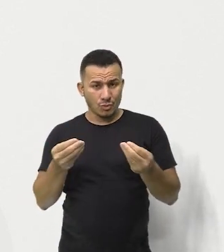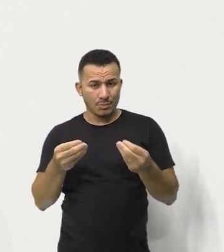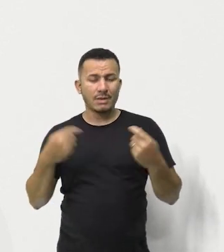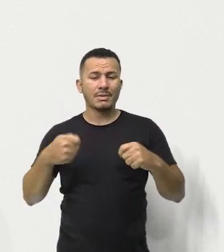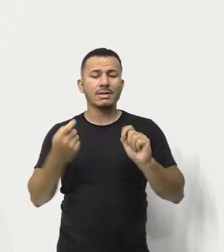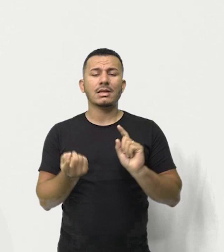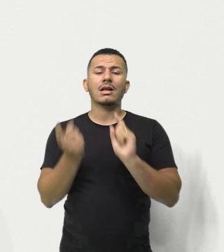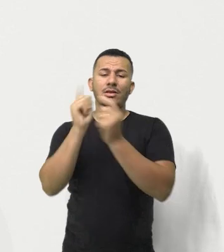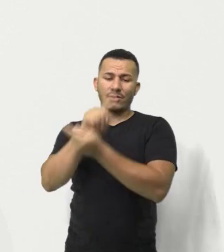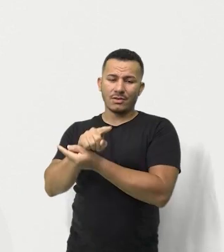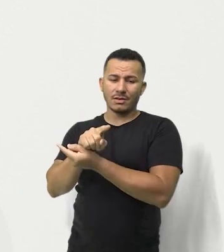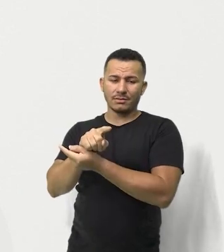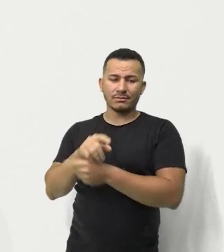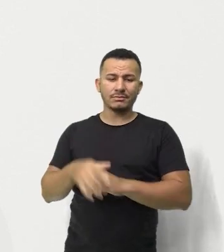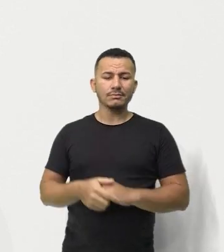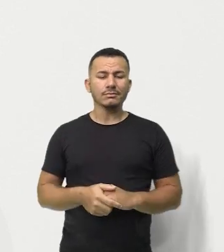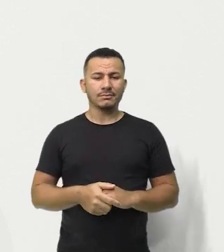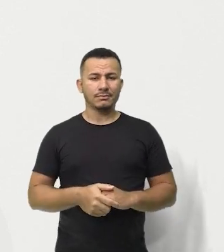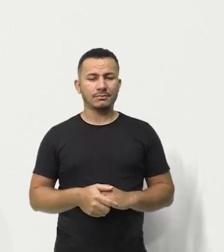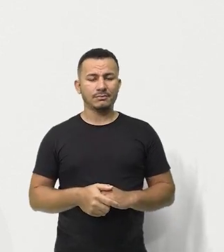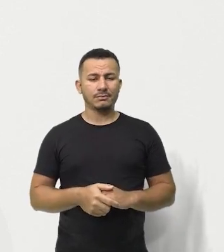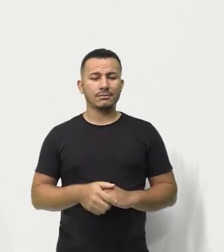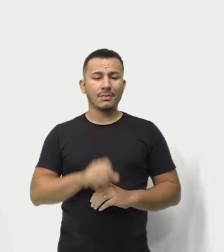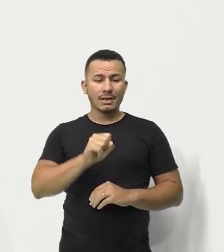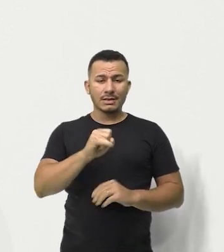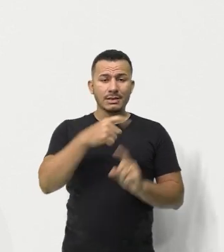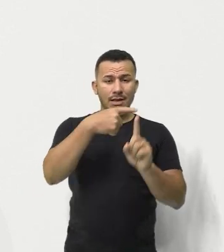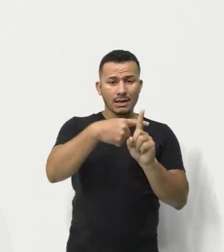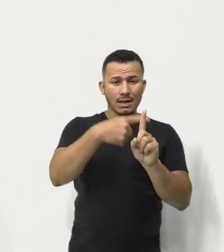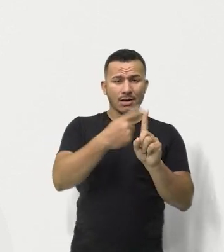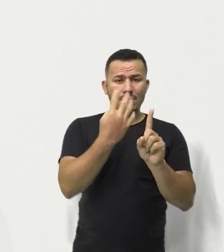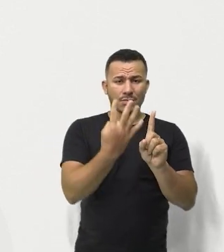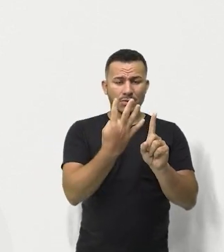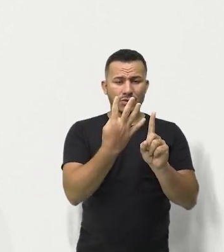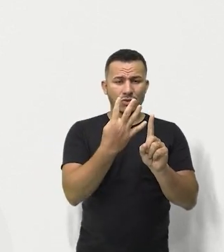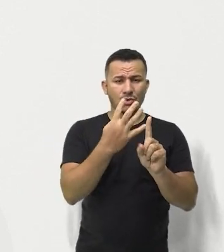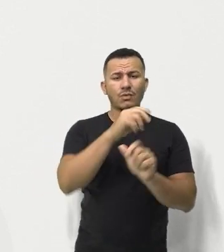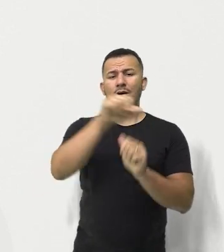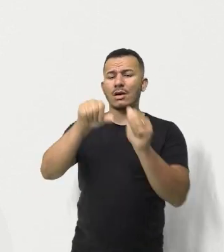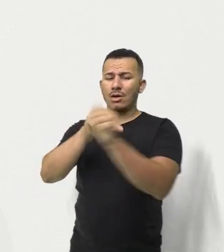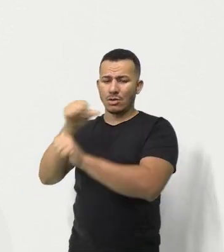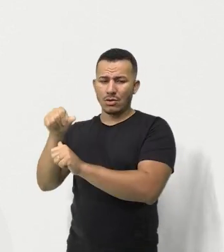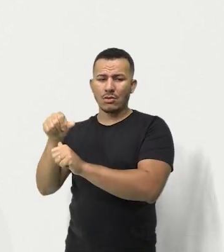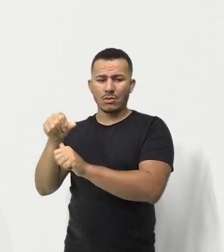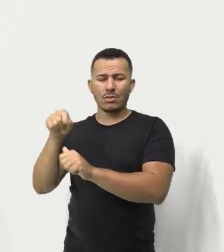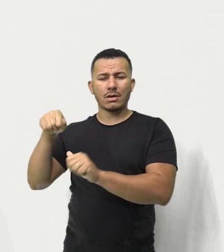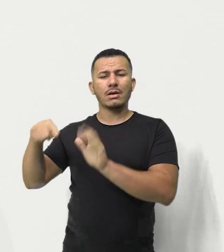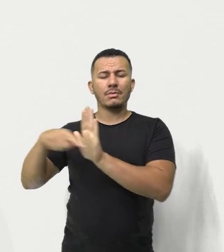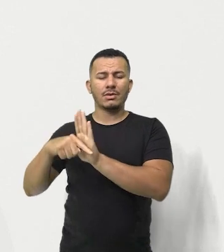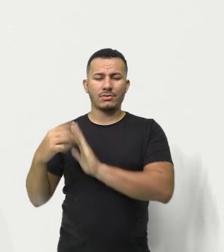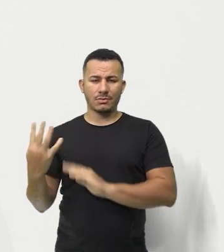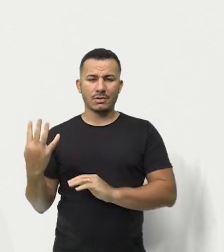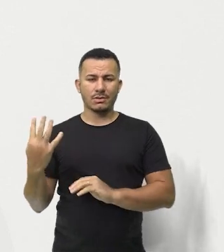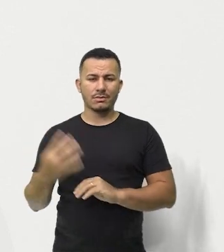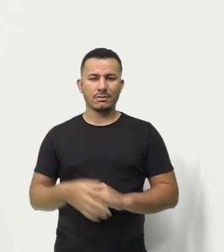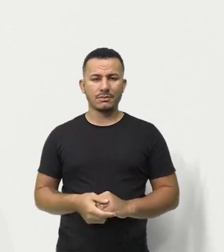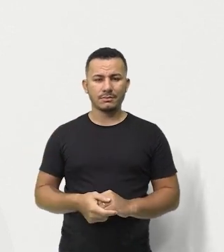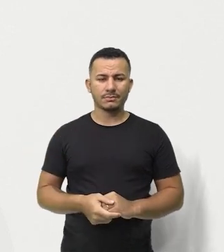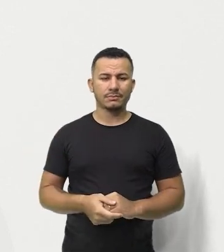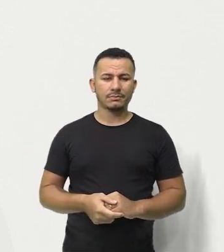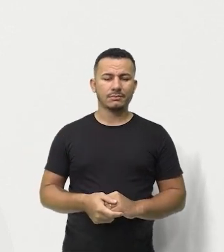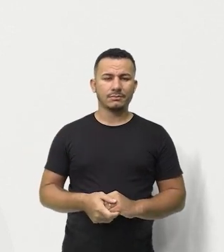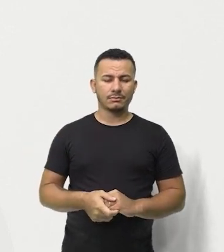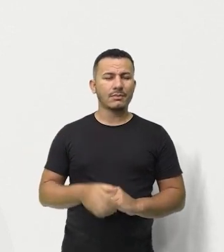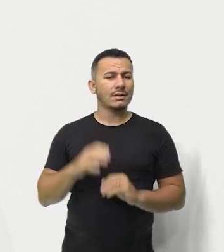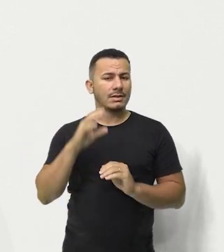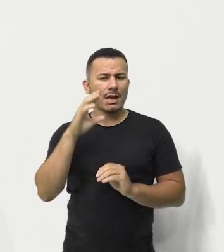desapareça logo. Ora, para ele desaparecer, joga ele para o outro lado, ó, com o simétrico, com o oposto dele. Então, mais